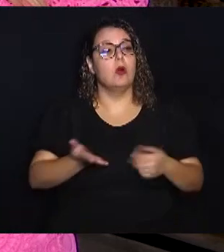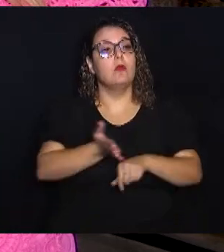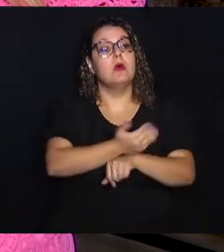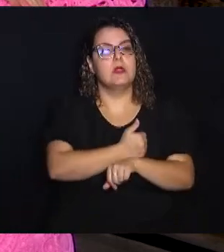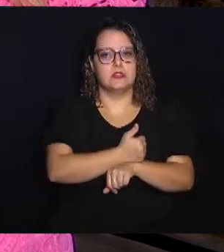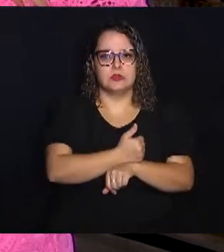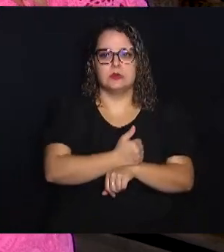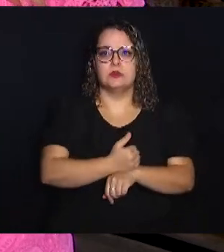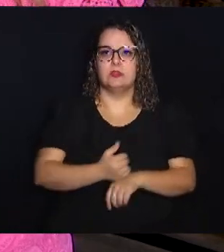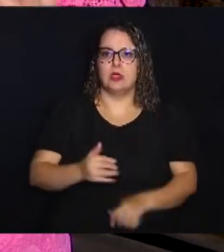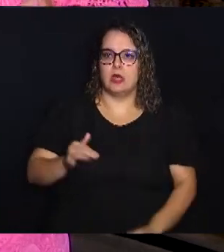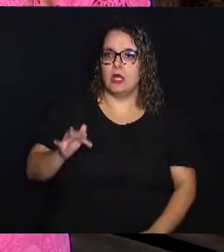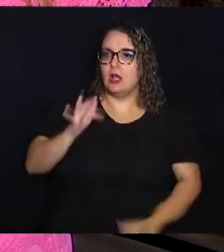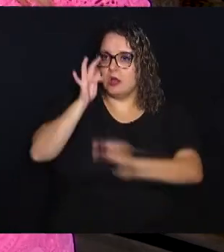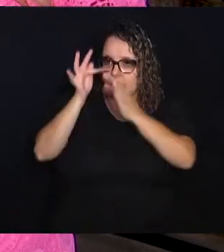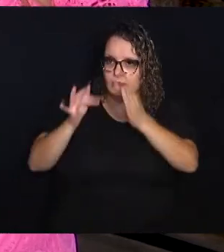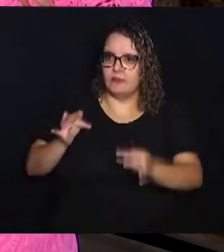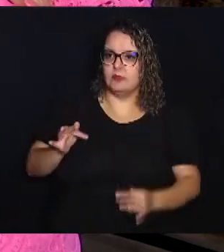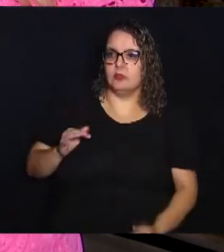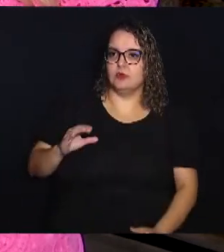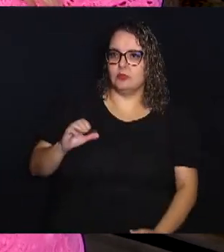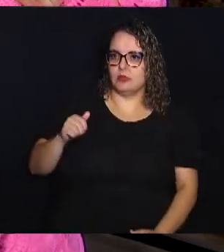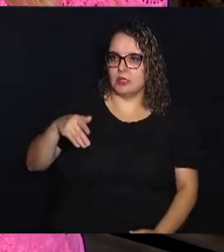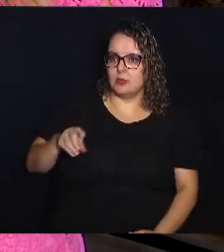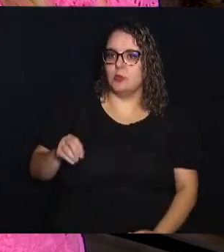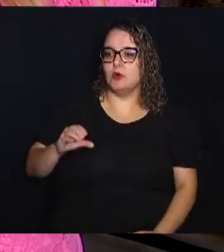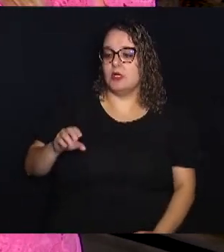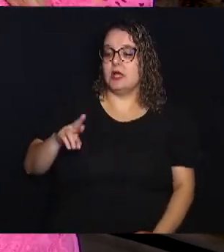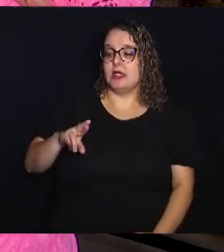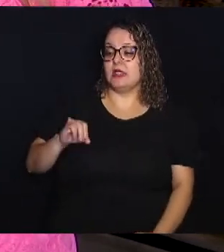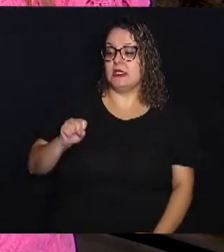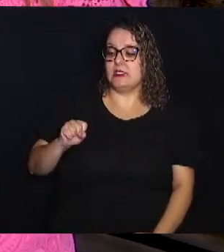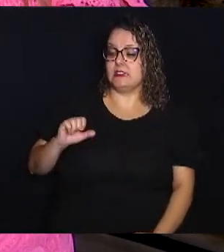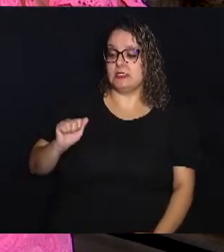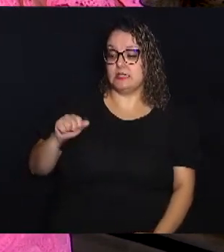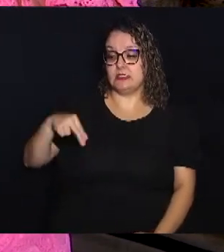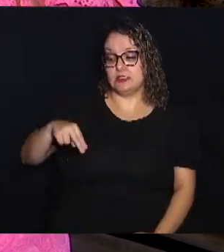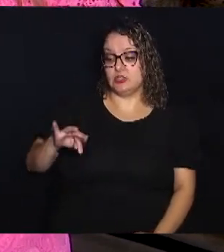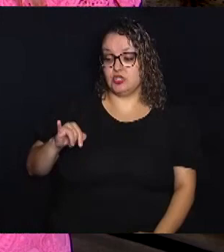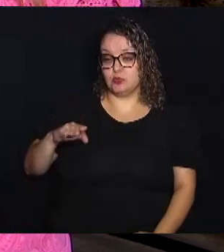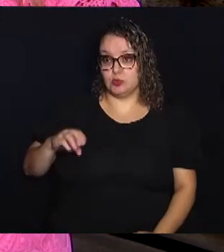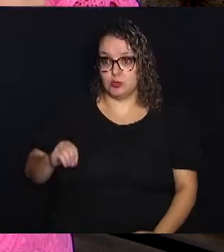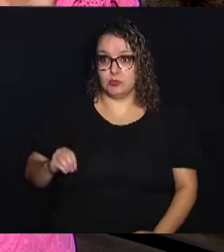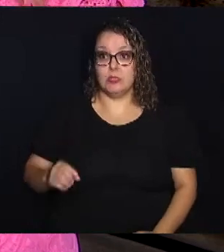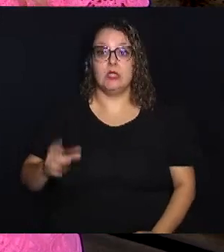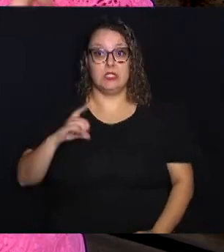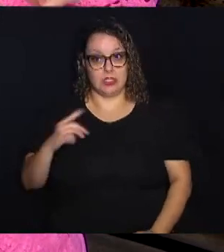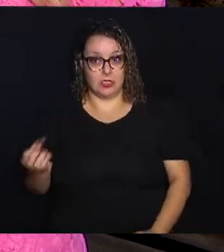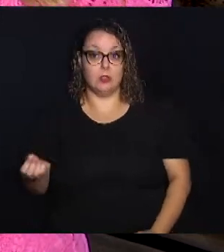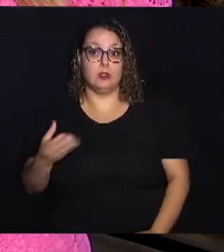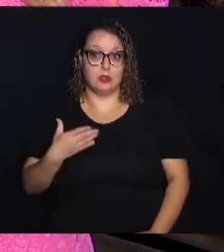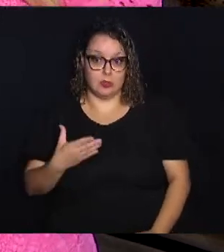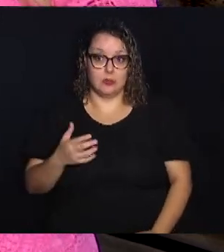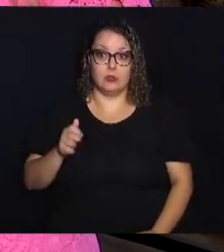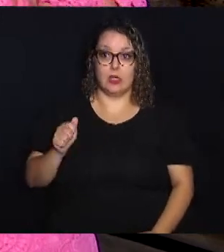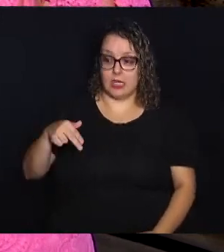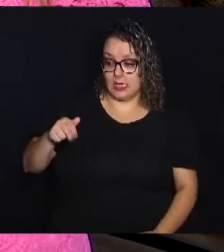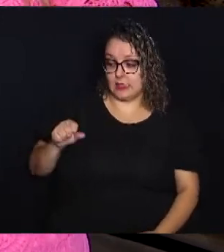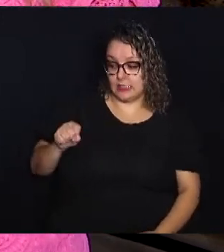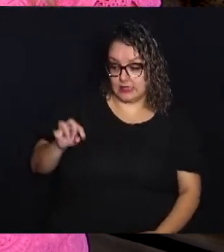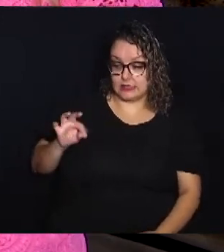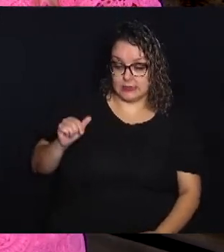Qual era para velório? A flor do campo, né? O crisântimo. E hoje, como tem crisântimos novos, como